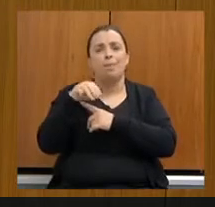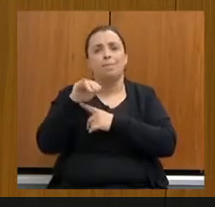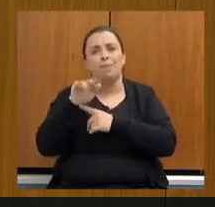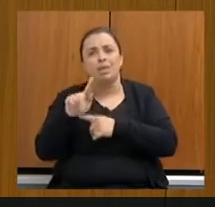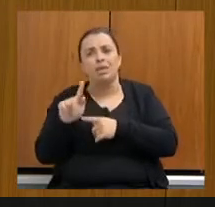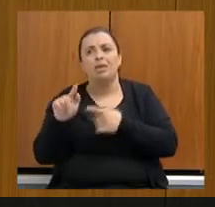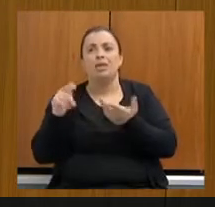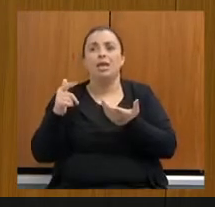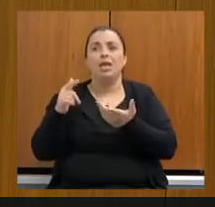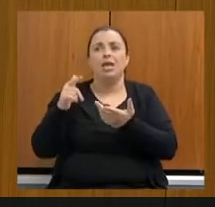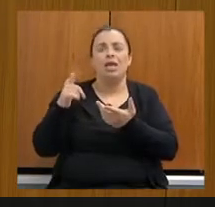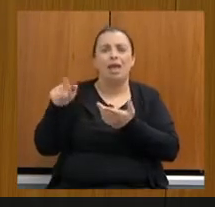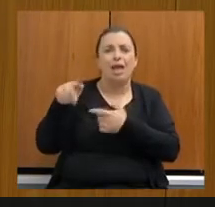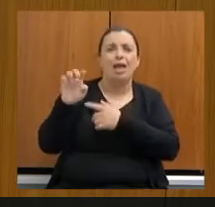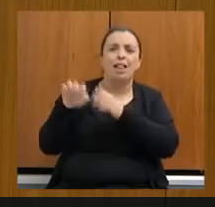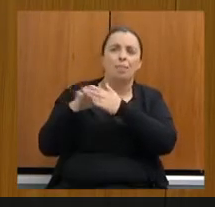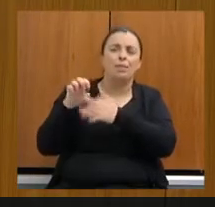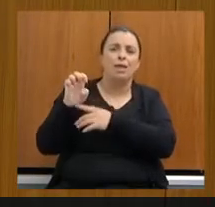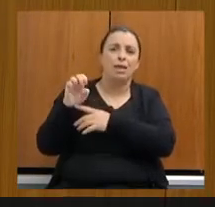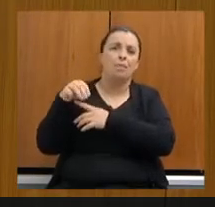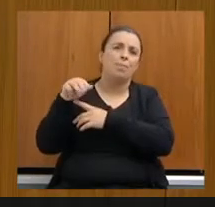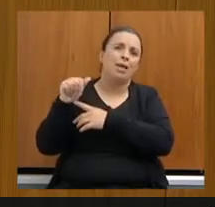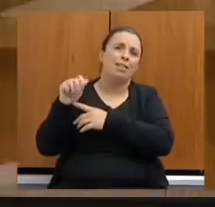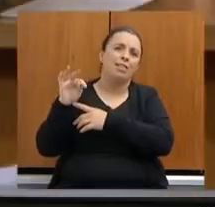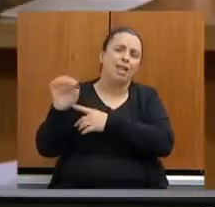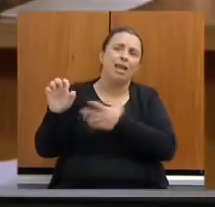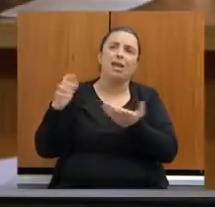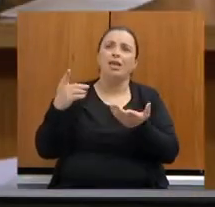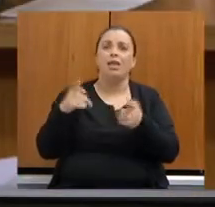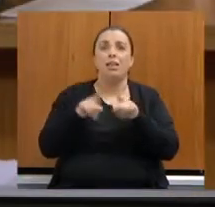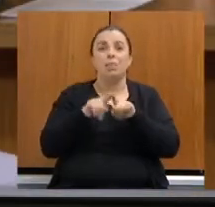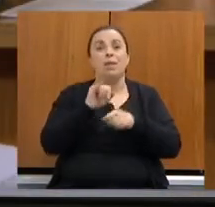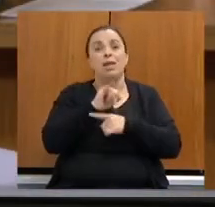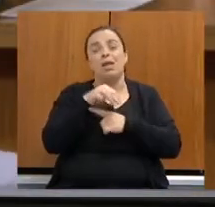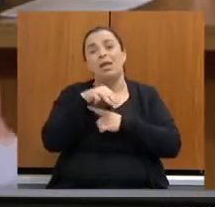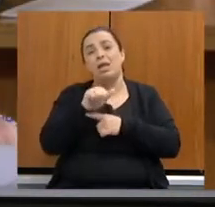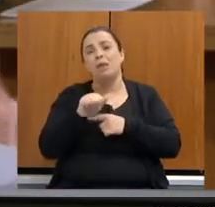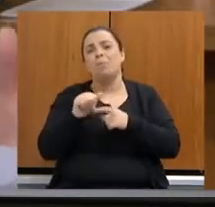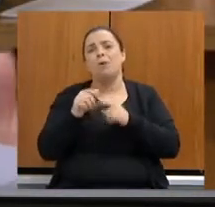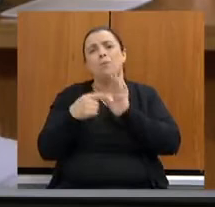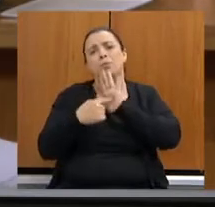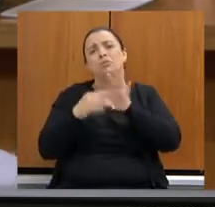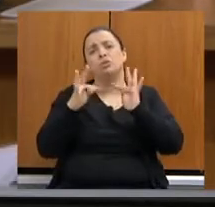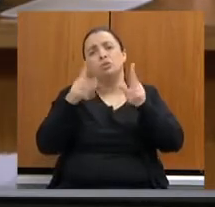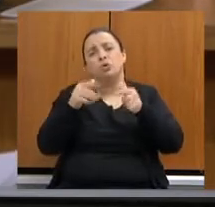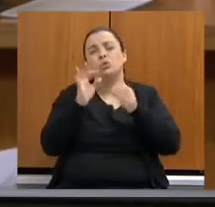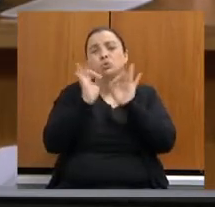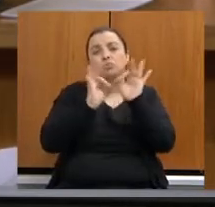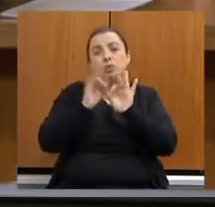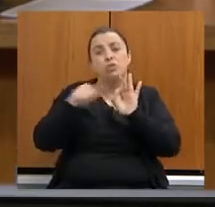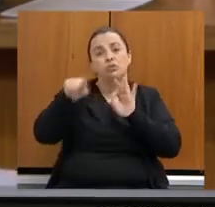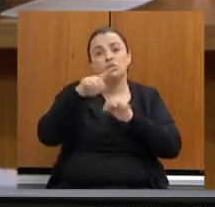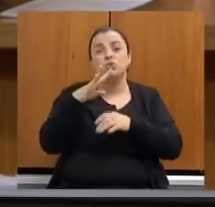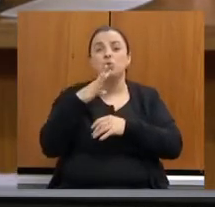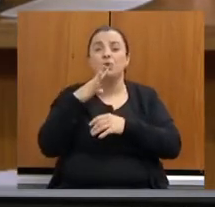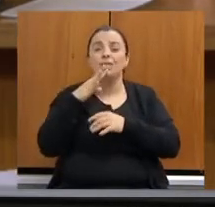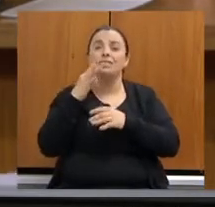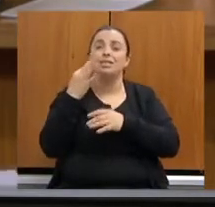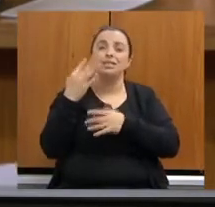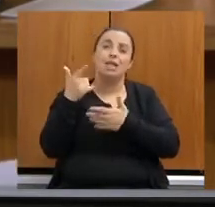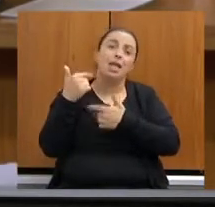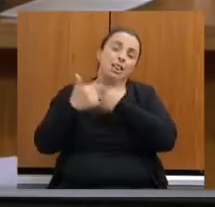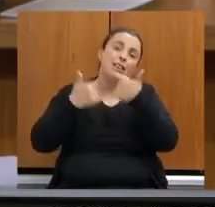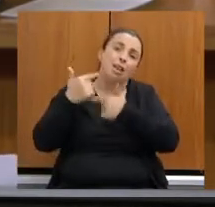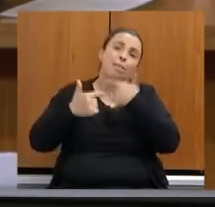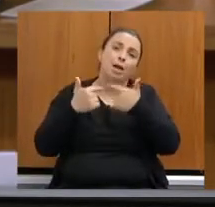pouco mais de profundidade todos os projetos que o ima também tem é para que vocês possam conhecer um pouco mais a fundo esse trabalho que tem sido